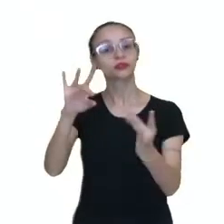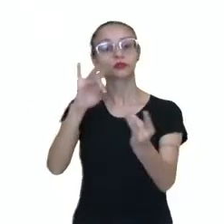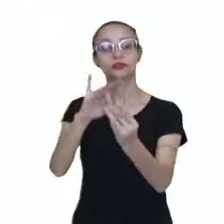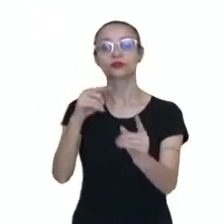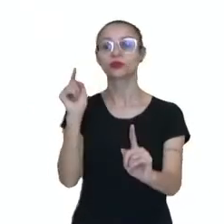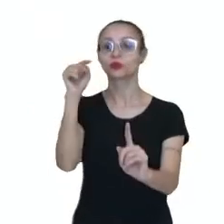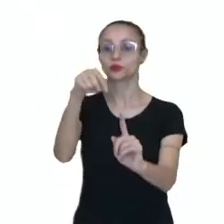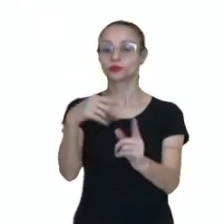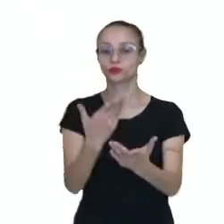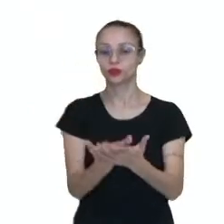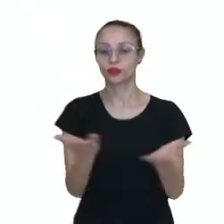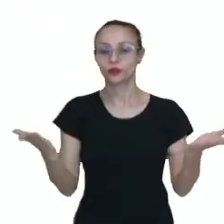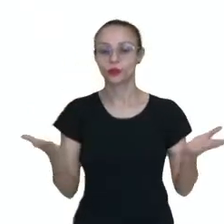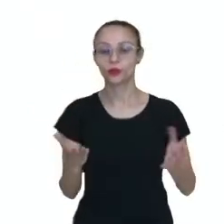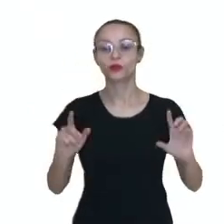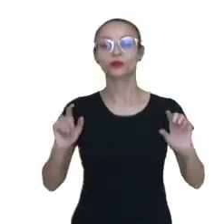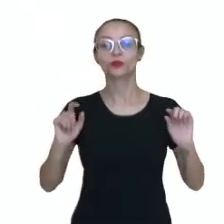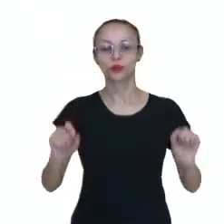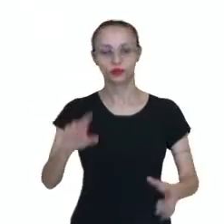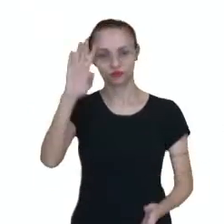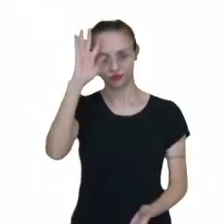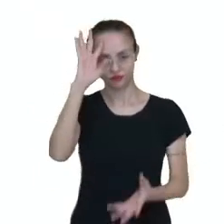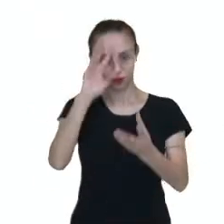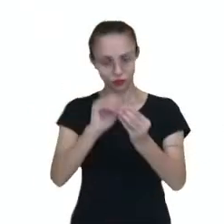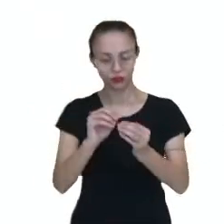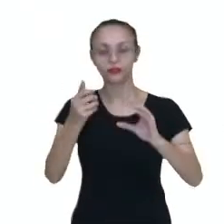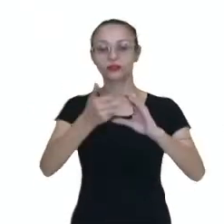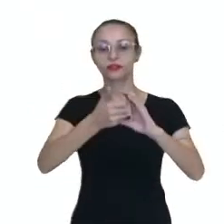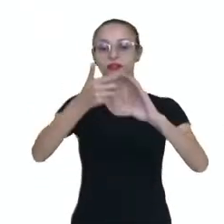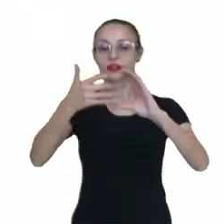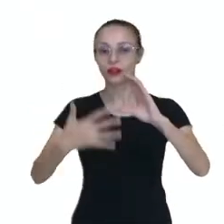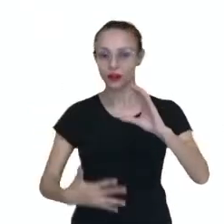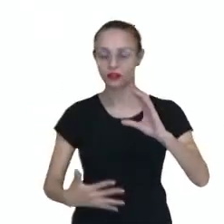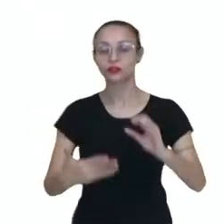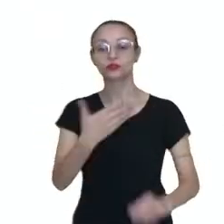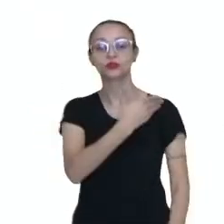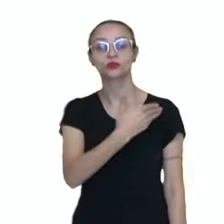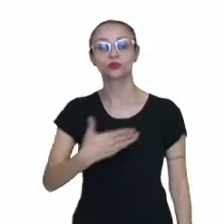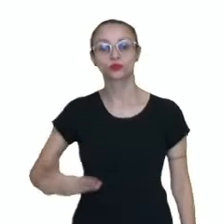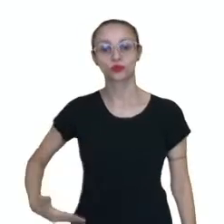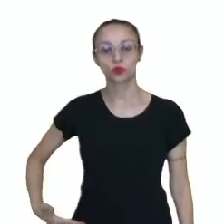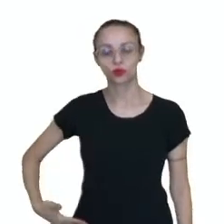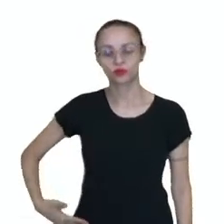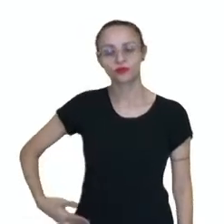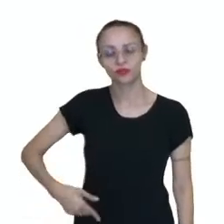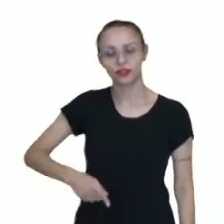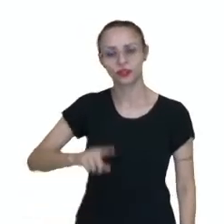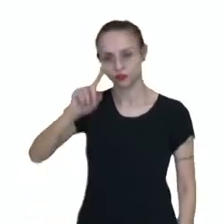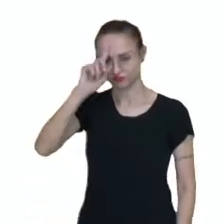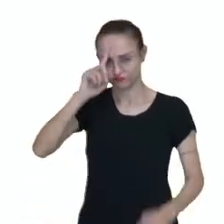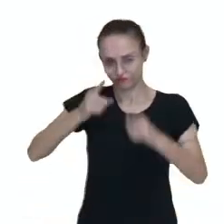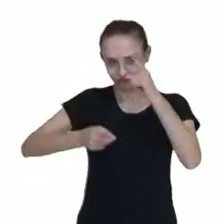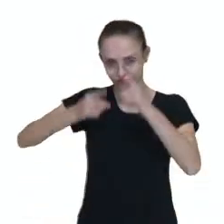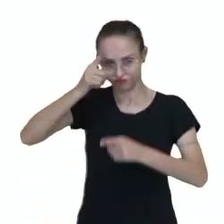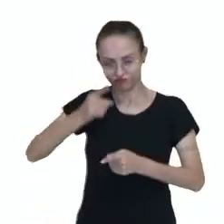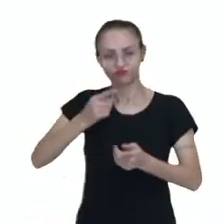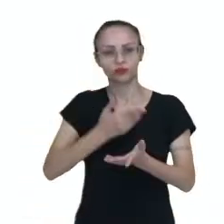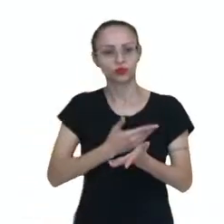aula de hoje é compreender as características do regime autoritário iniciado aí no